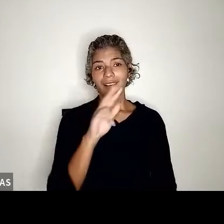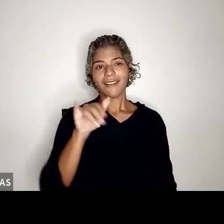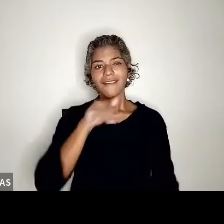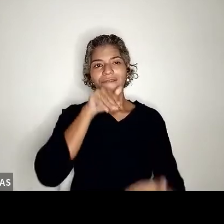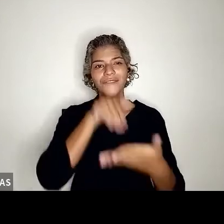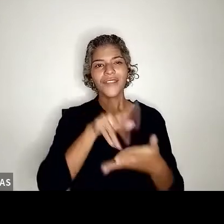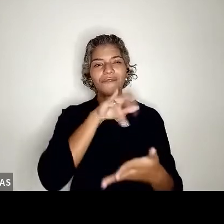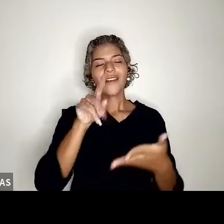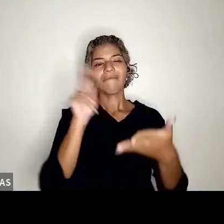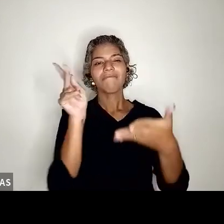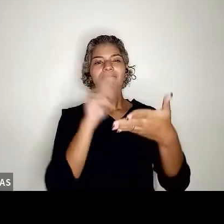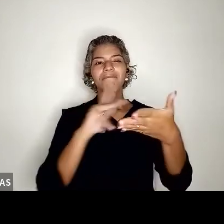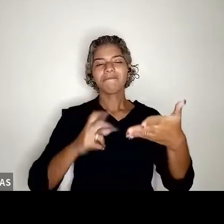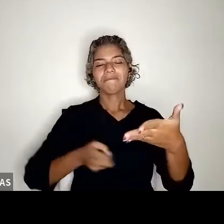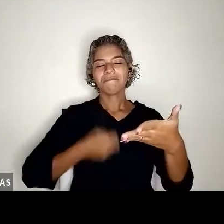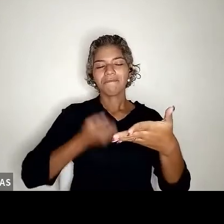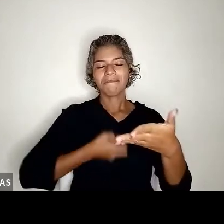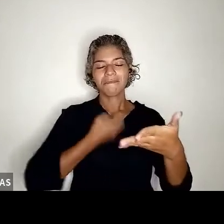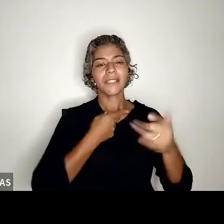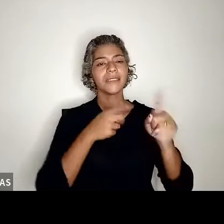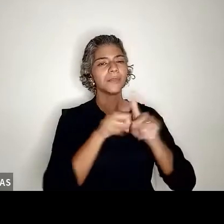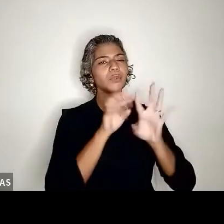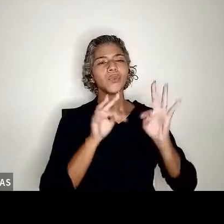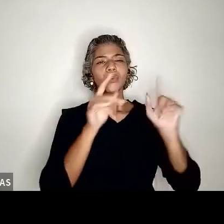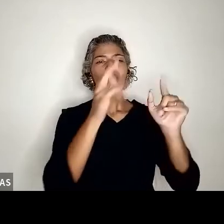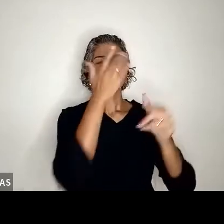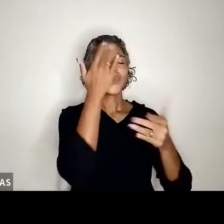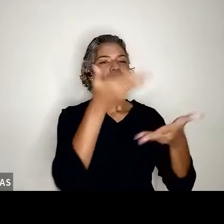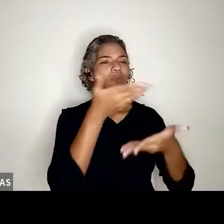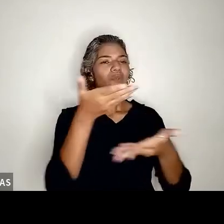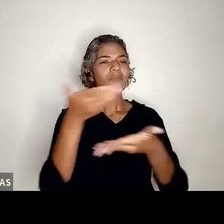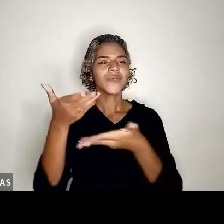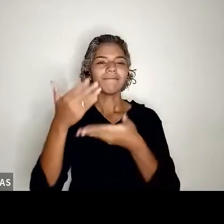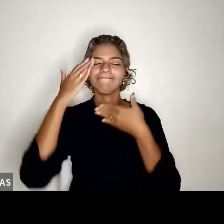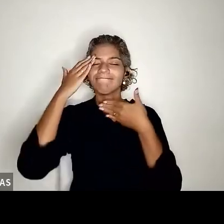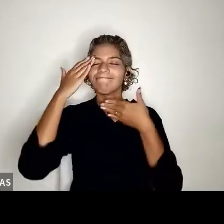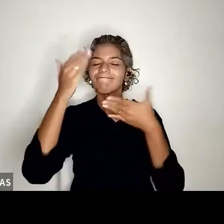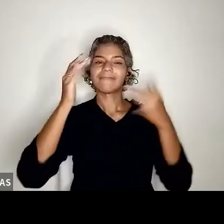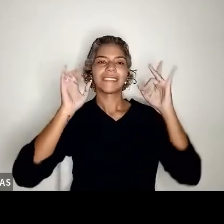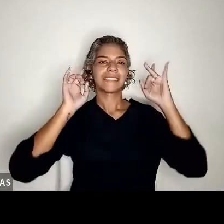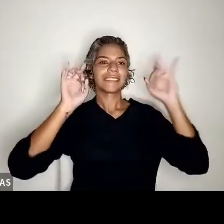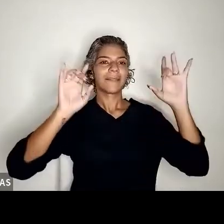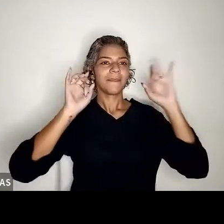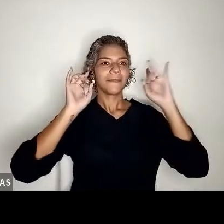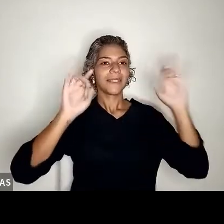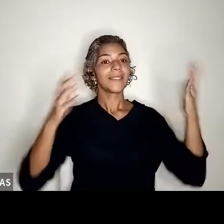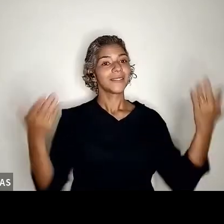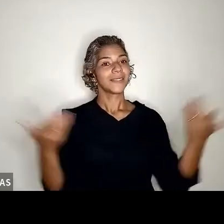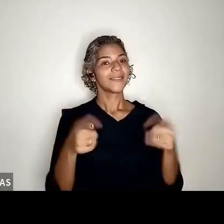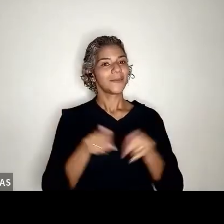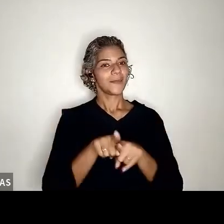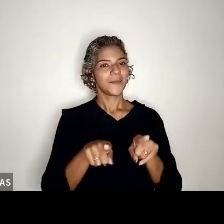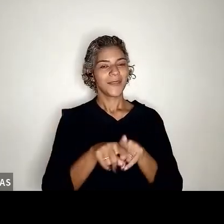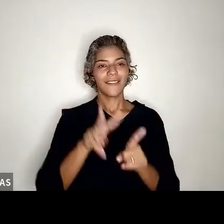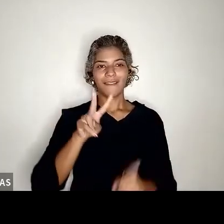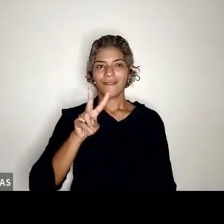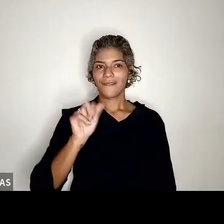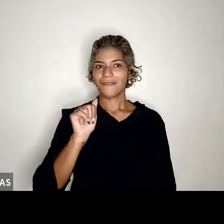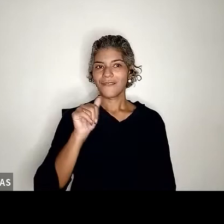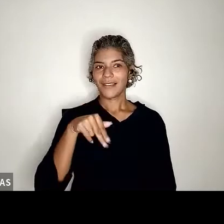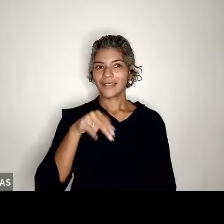as convidadas, meu muito obrigada. Agora um obrigado especial para a Vanessa. Eu acho que também é um ponto